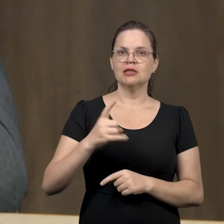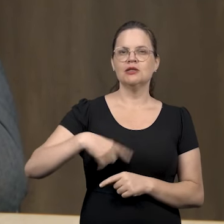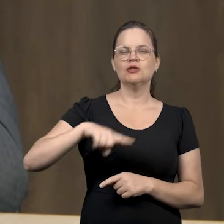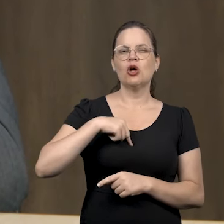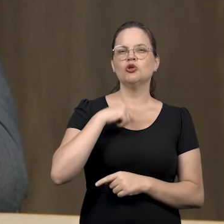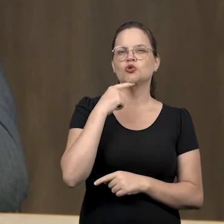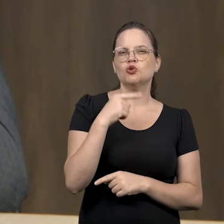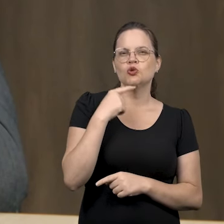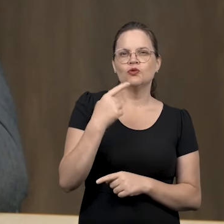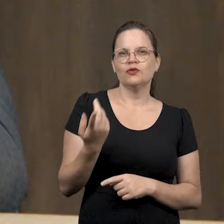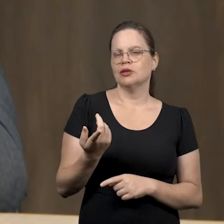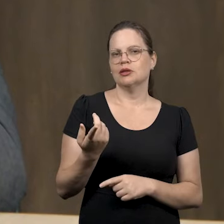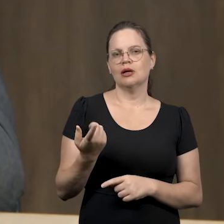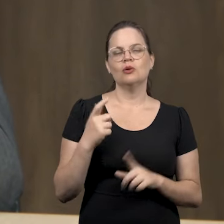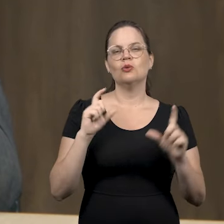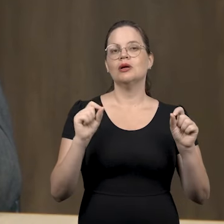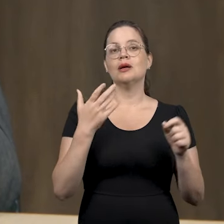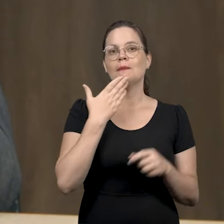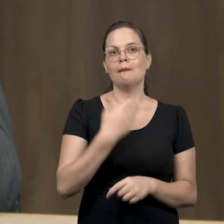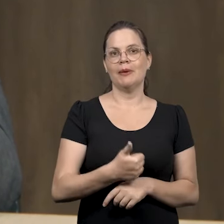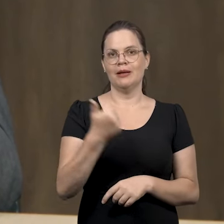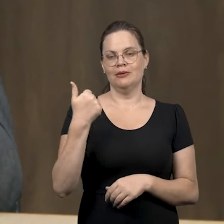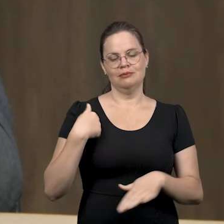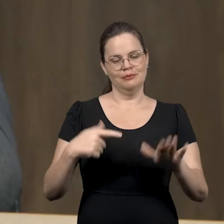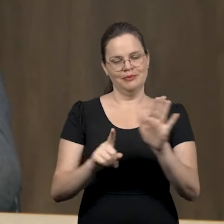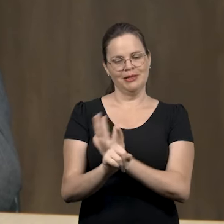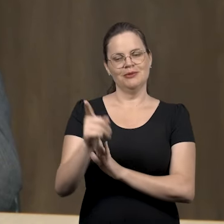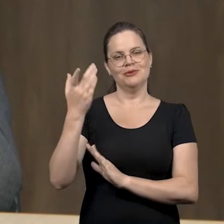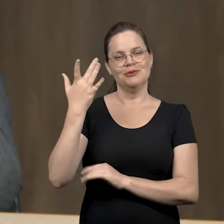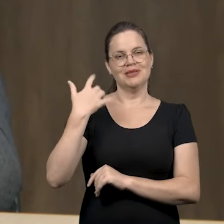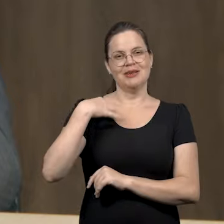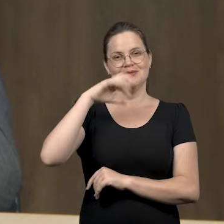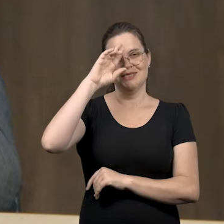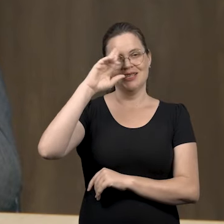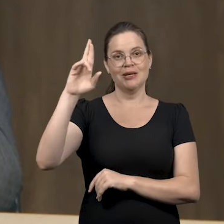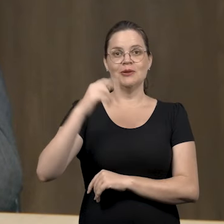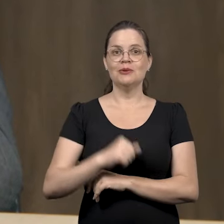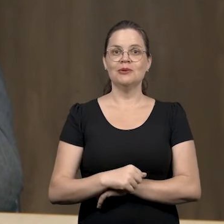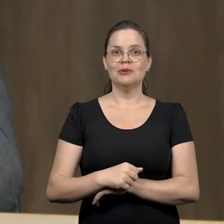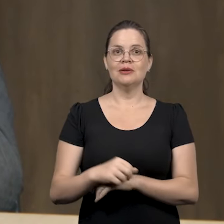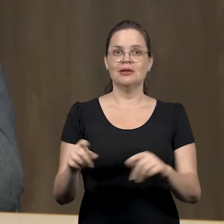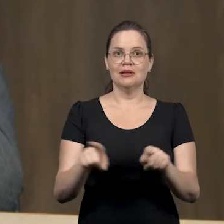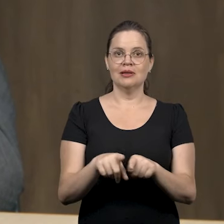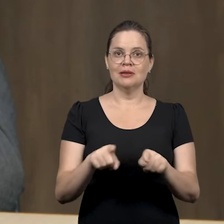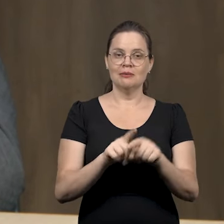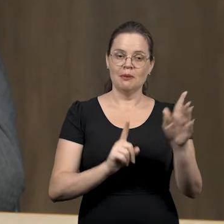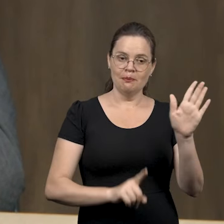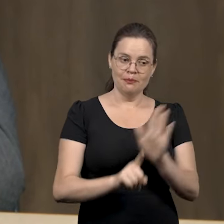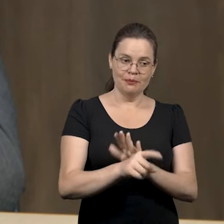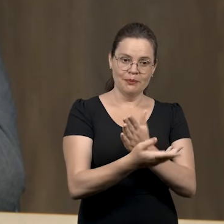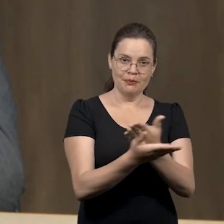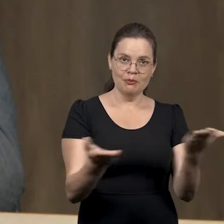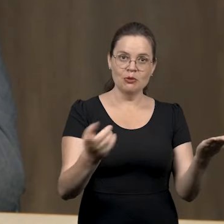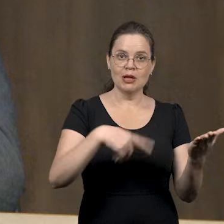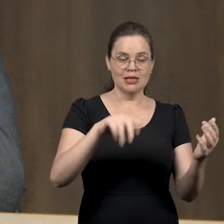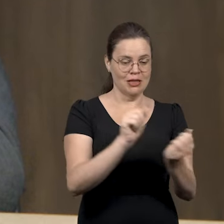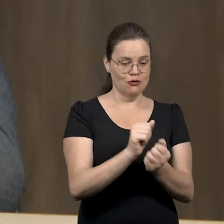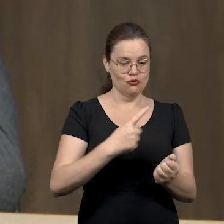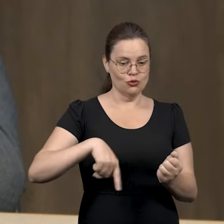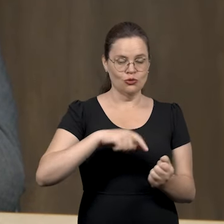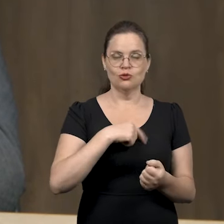dúvidas, nada melhor do que perguntarmos àqueles que estão conosco. Temos aqui os pastores